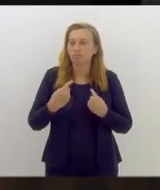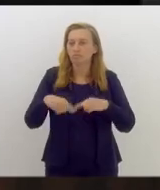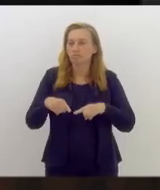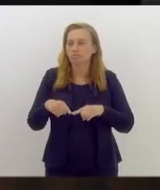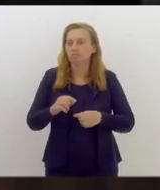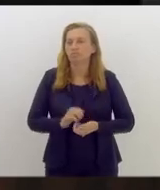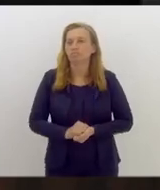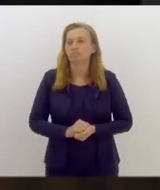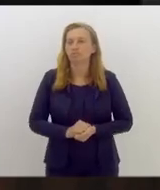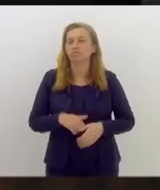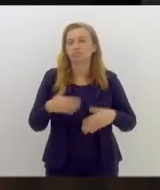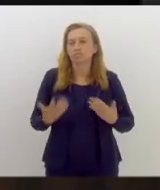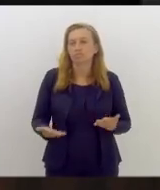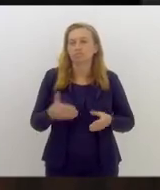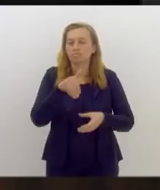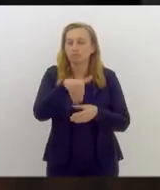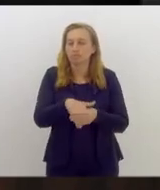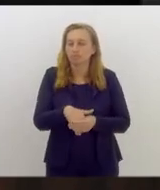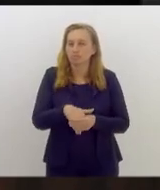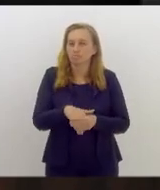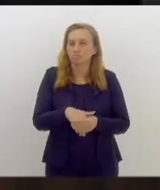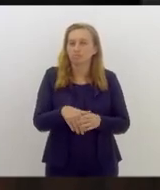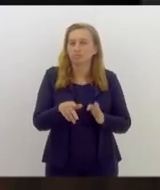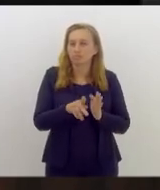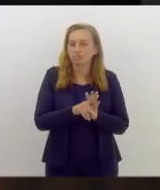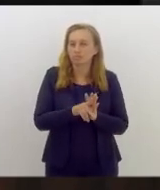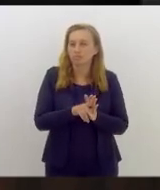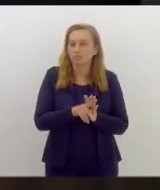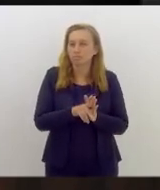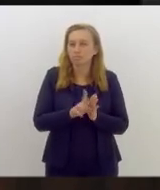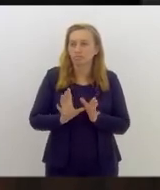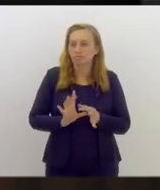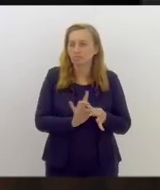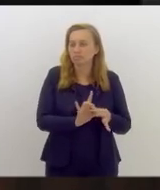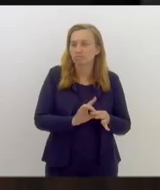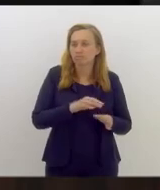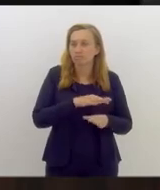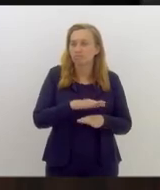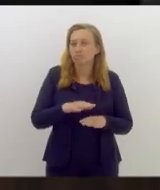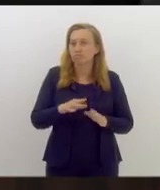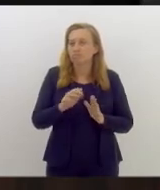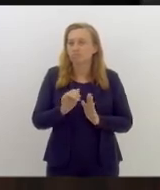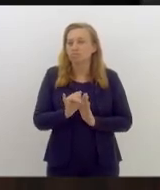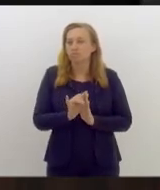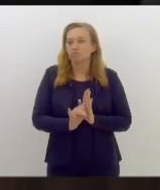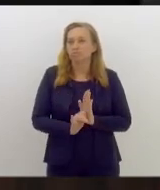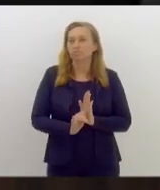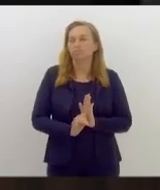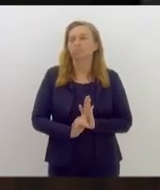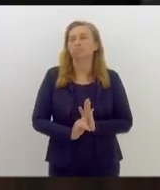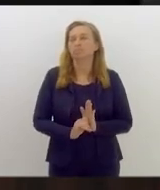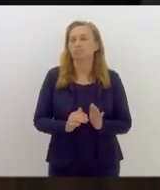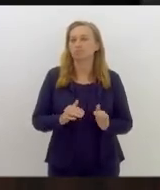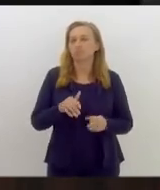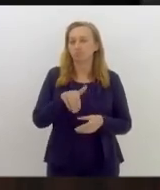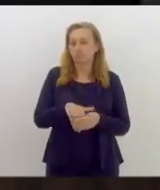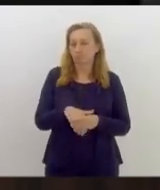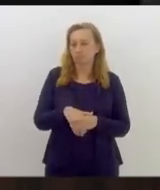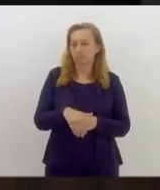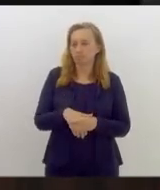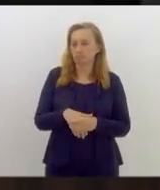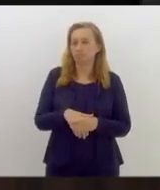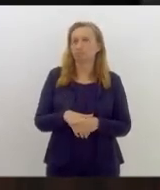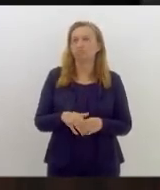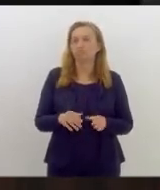contrários. Então, em votação, o projeto assim emendado, redação do vencido. Em votação, a emenda de